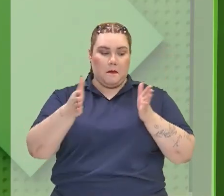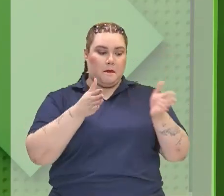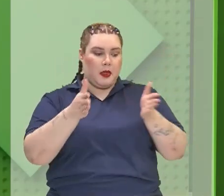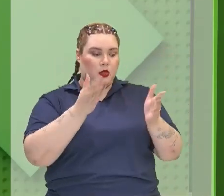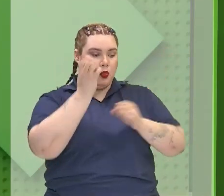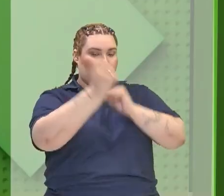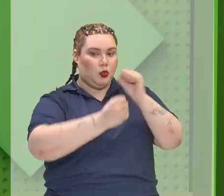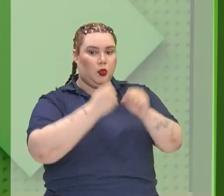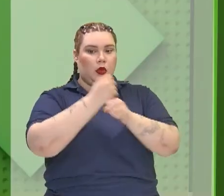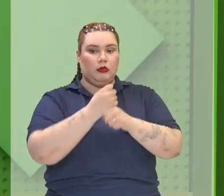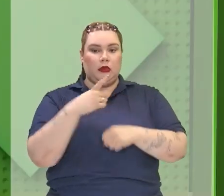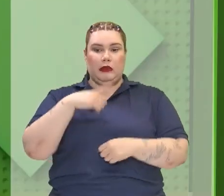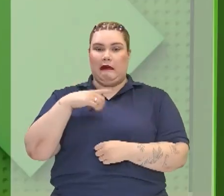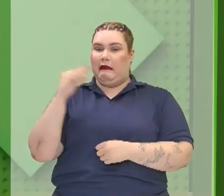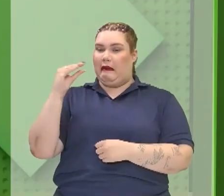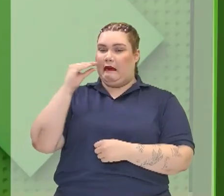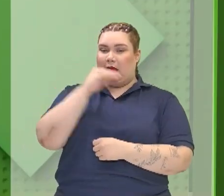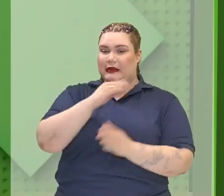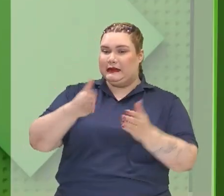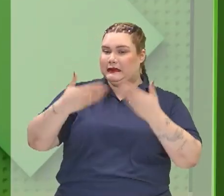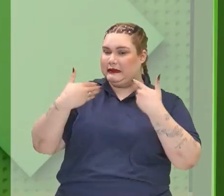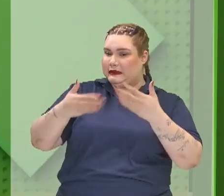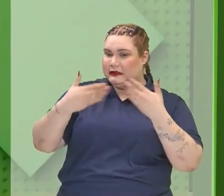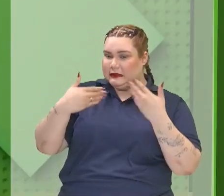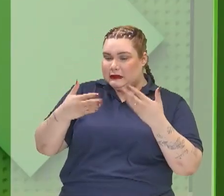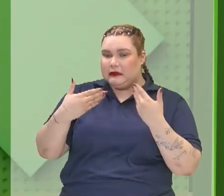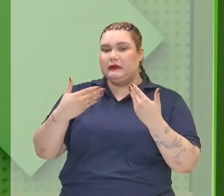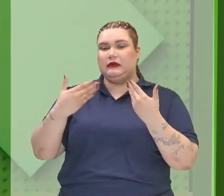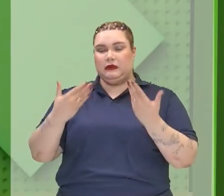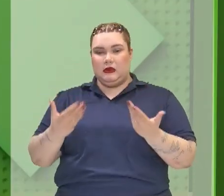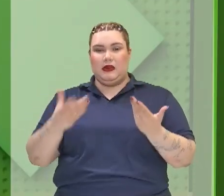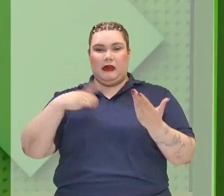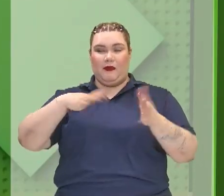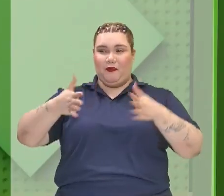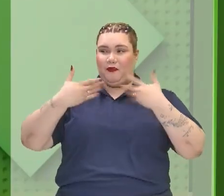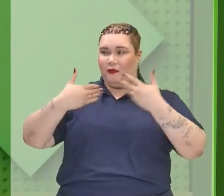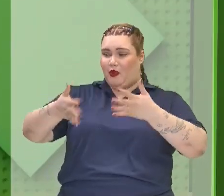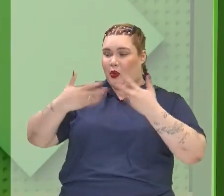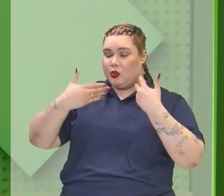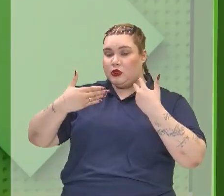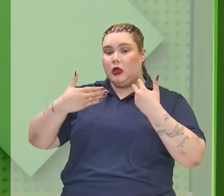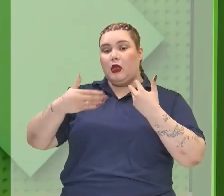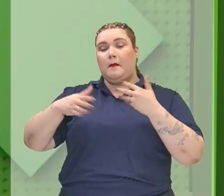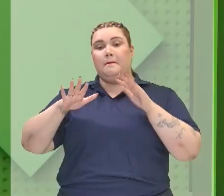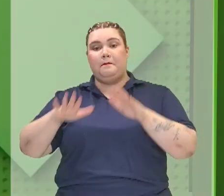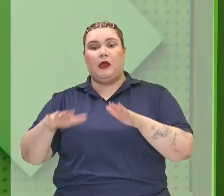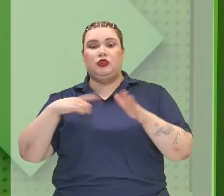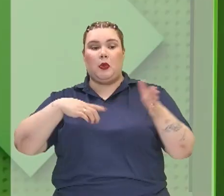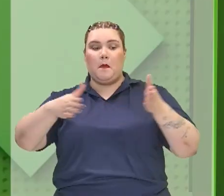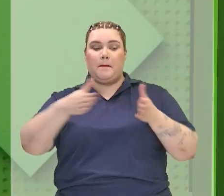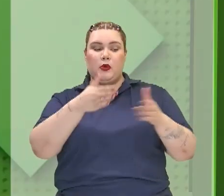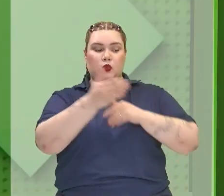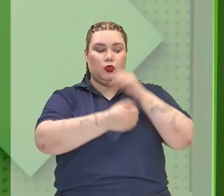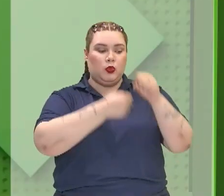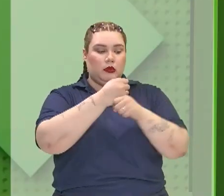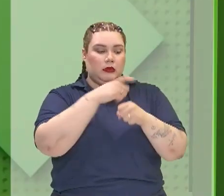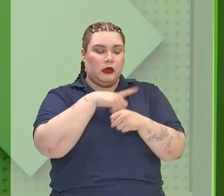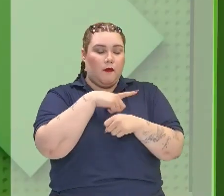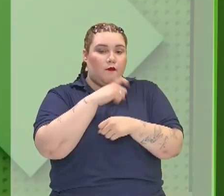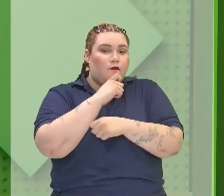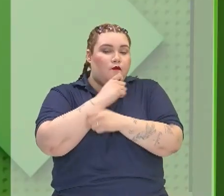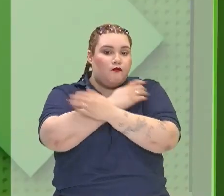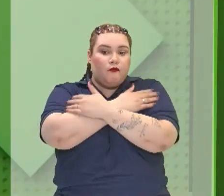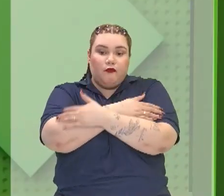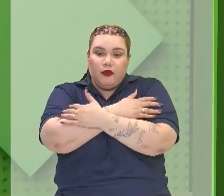bem quente, né? Um calor assim muito forte, e tem determinada época do ano que também está bem